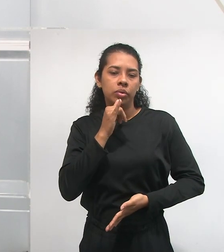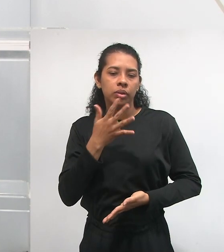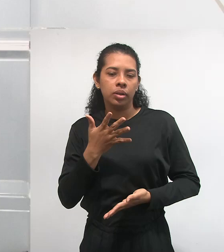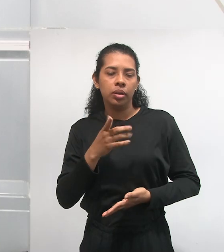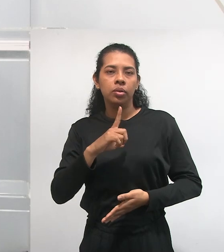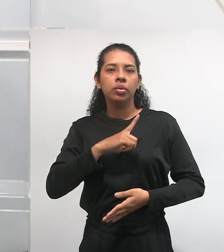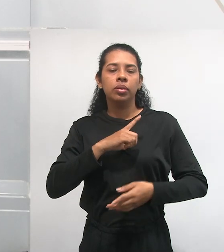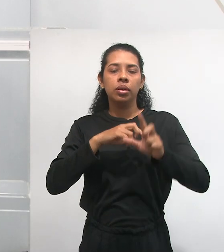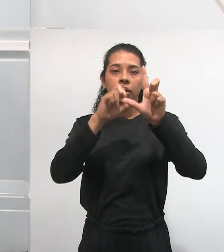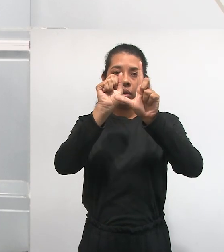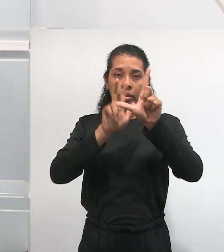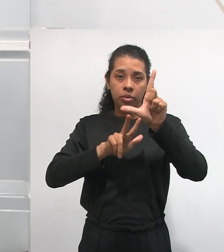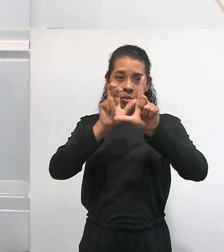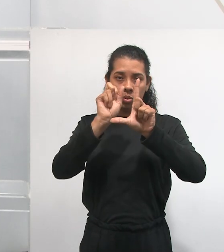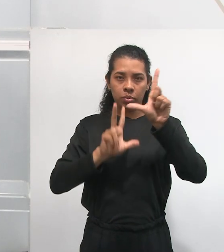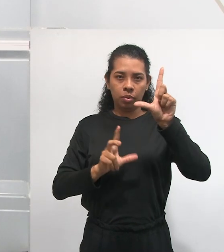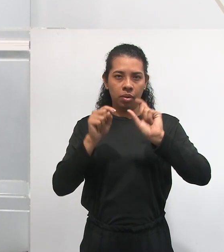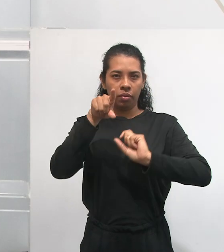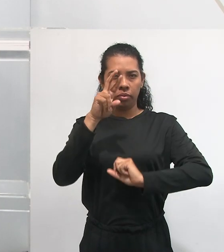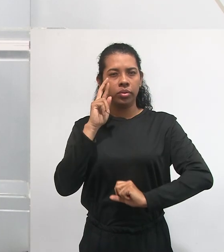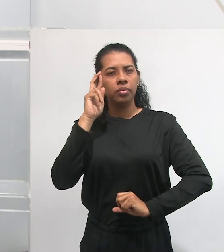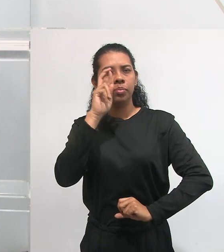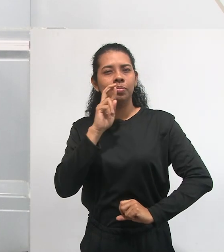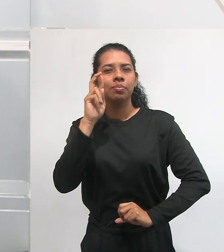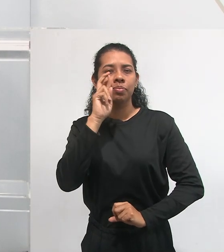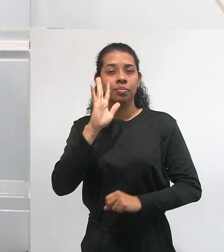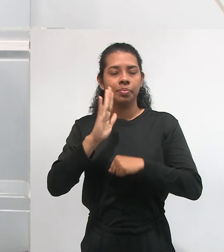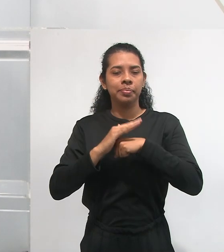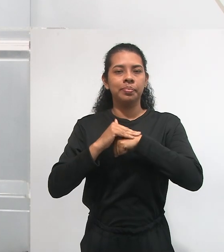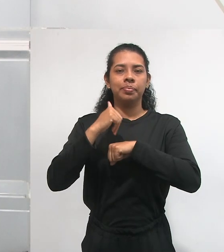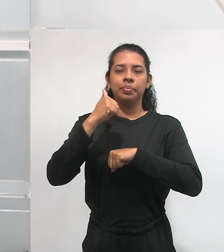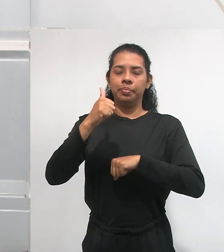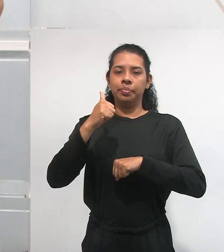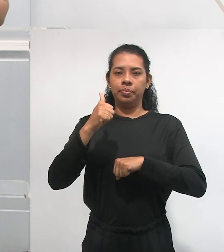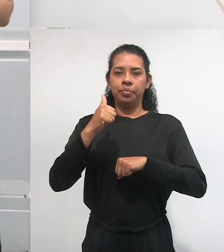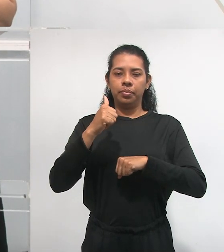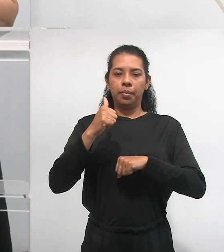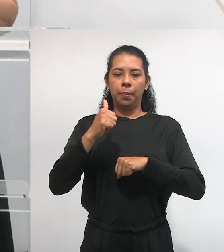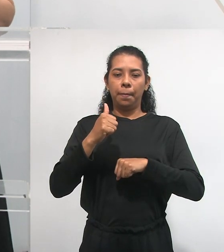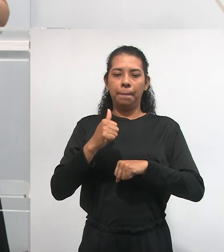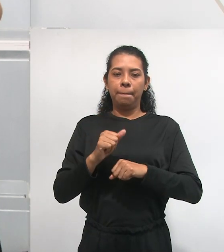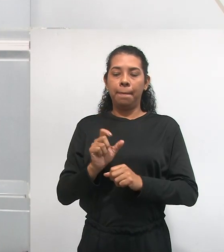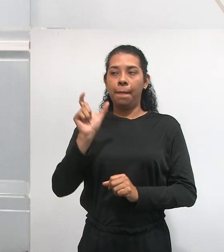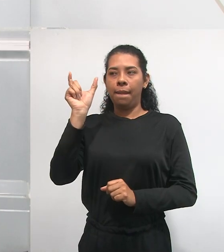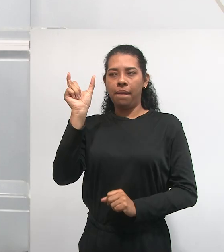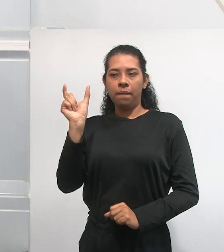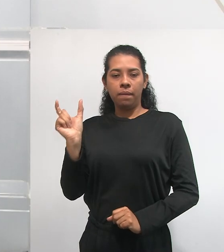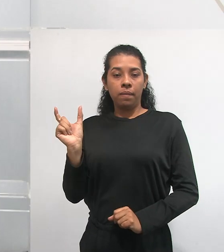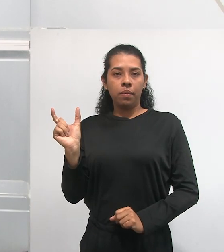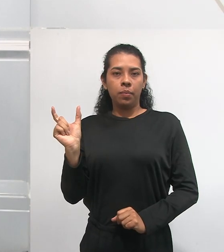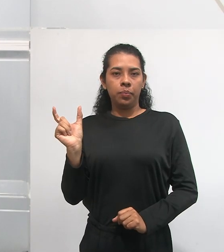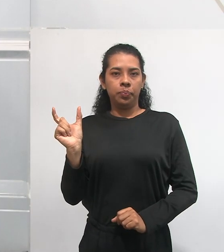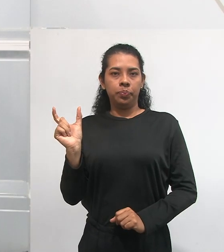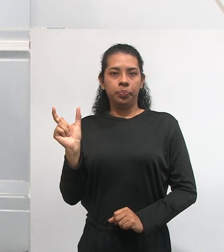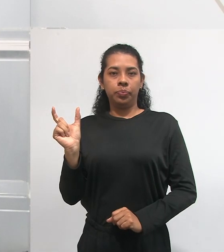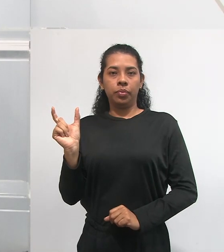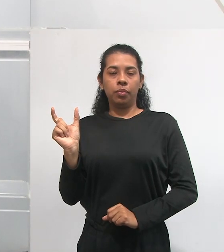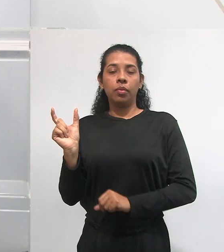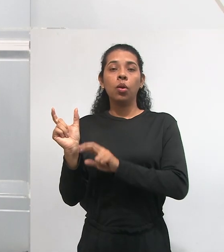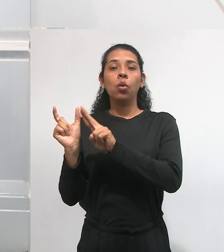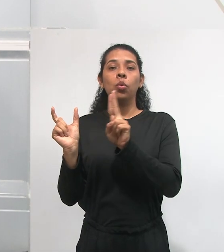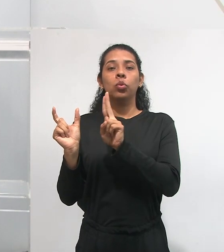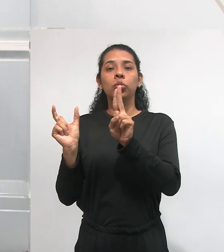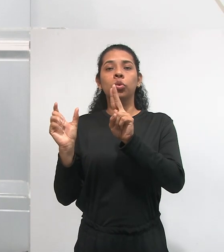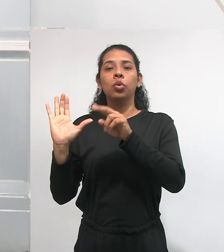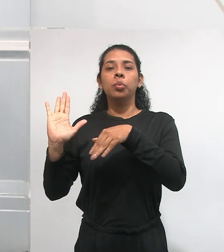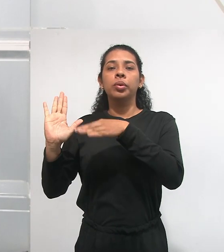tem no AVA, você vai conseguir visualizar melhor o que eu quero explicar para você. De um lado, você vai escrever o nome do